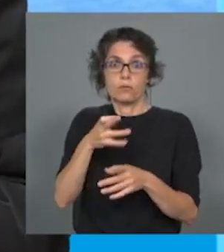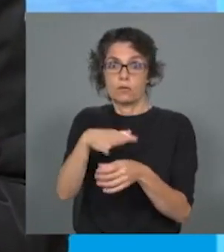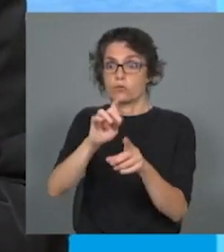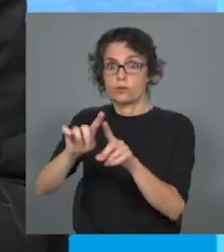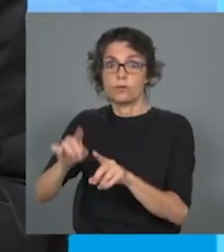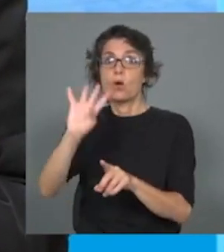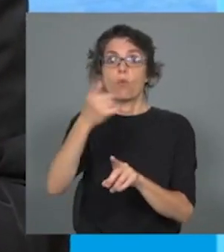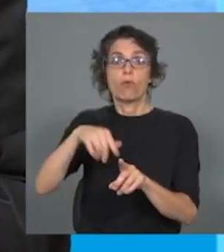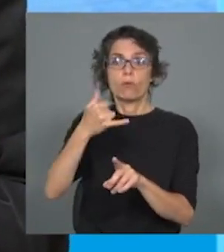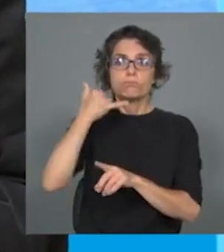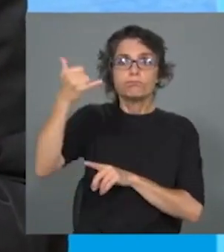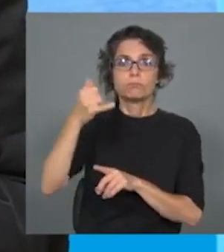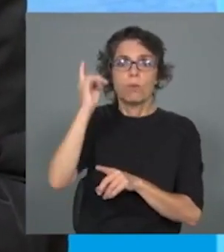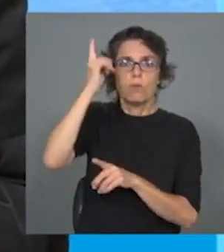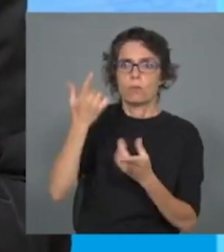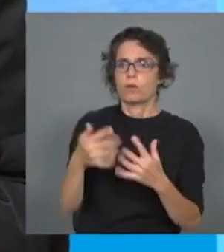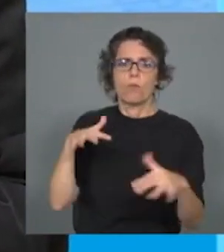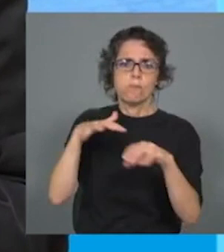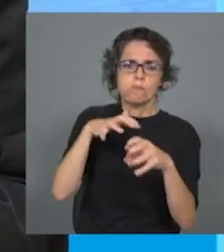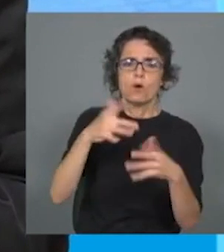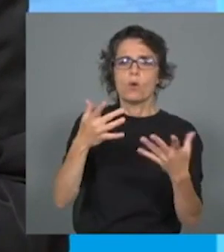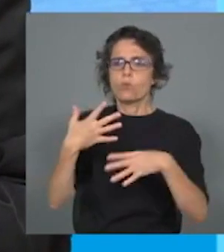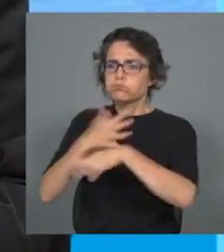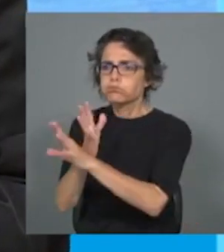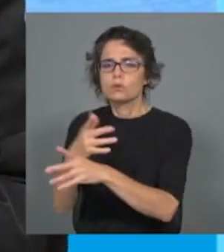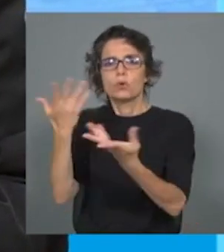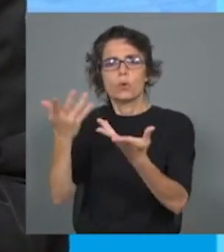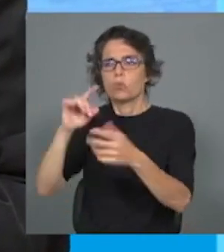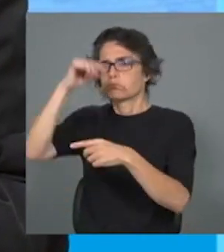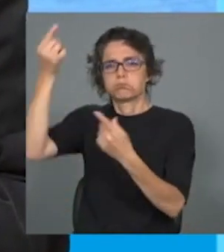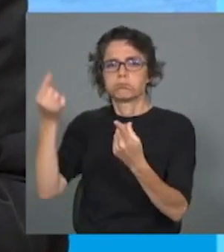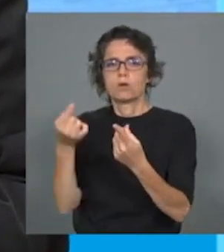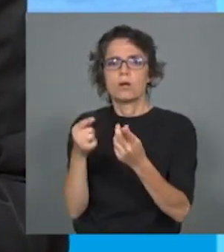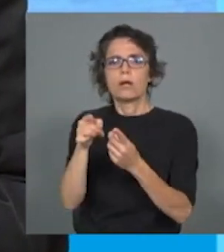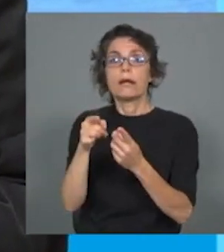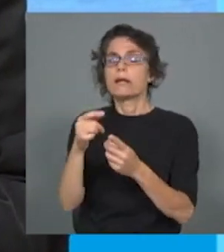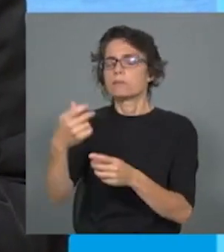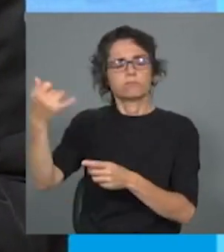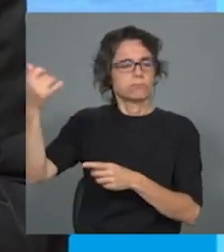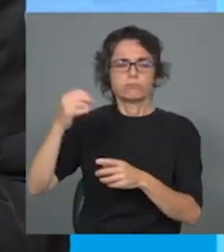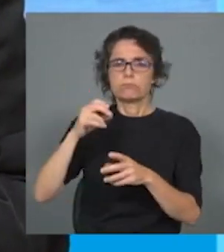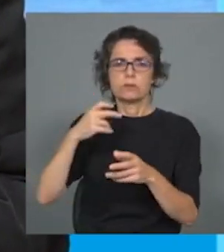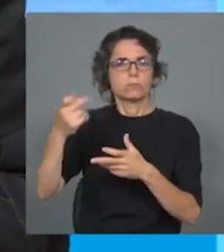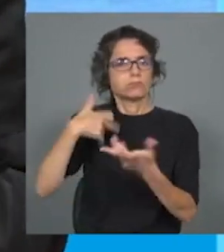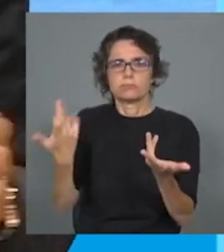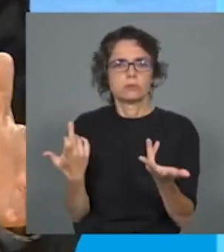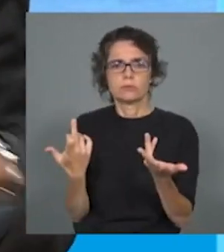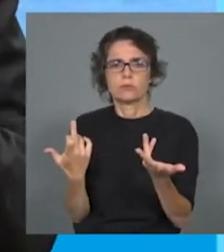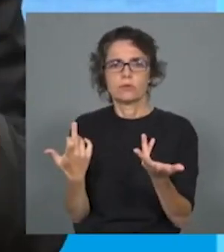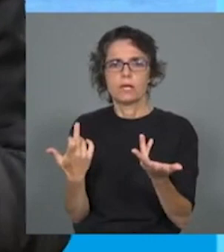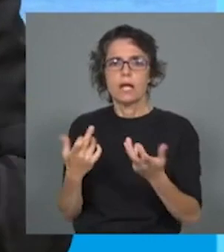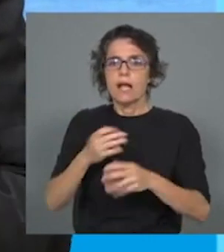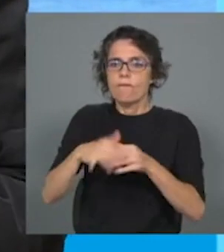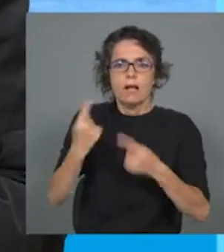telefonamos para os bombeiros, seja um acidente, seja um incêndio, seja outra coisa qualquer, e eles respondem imediatamente. E por isso não